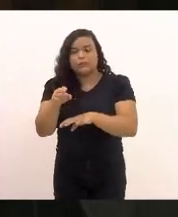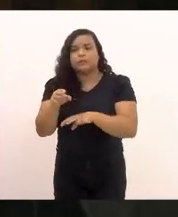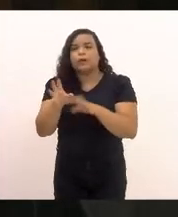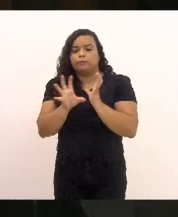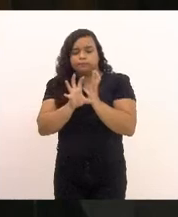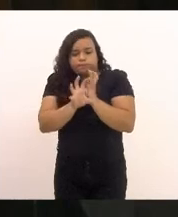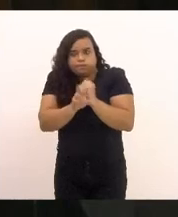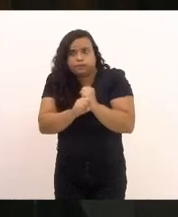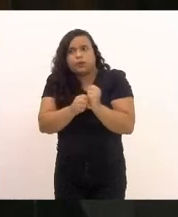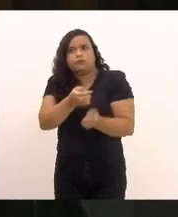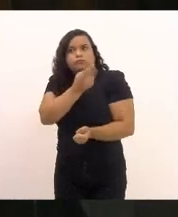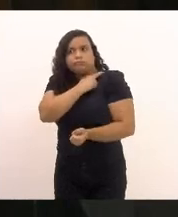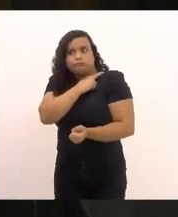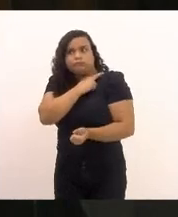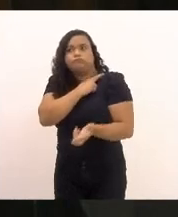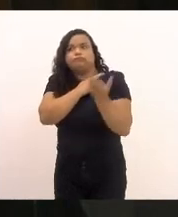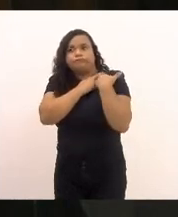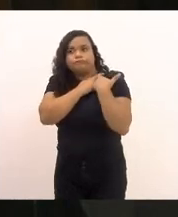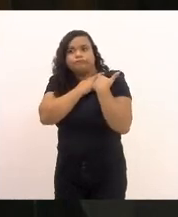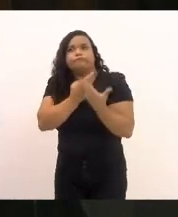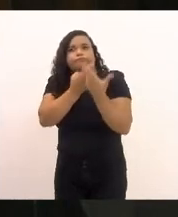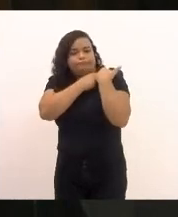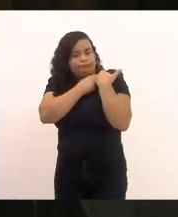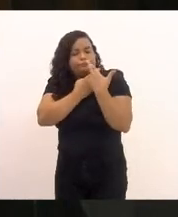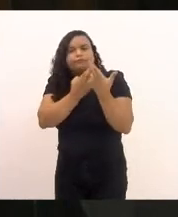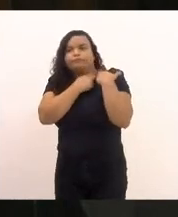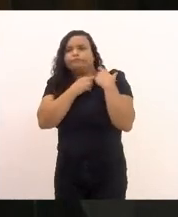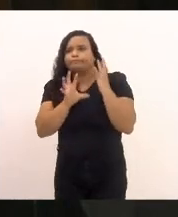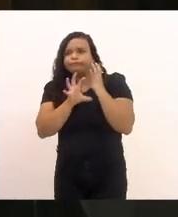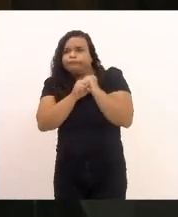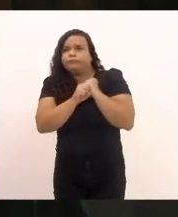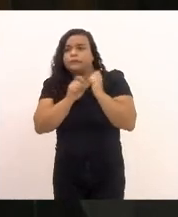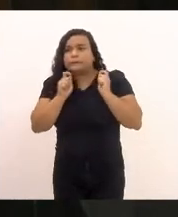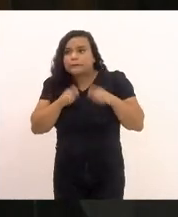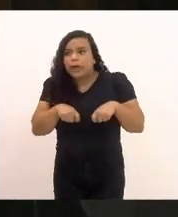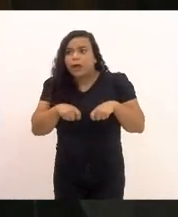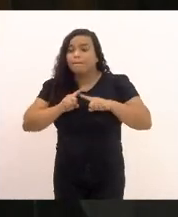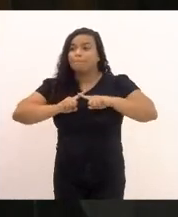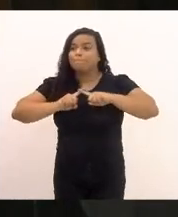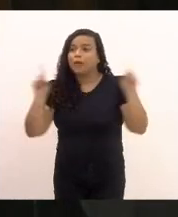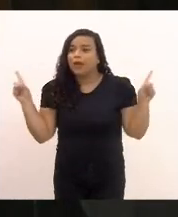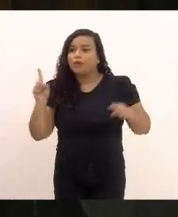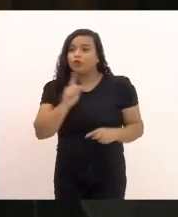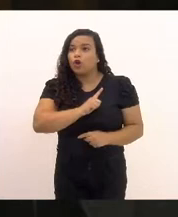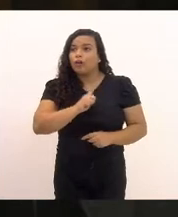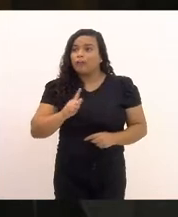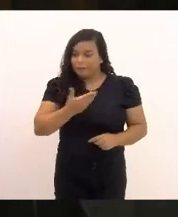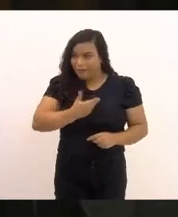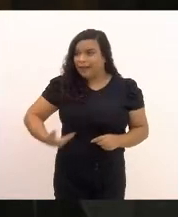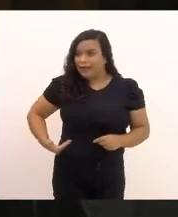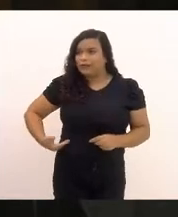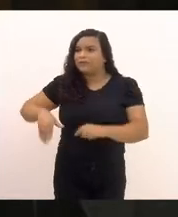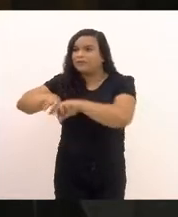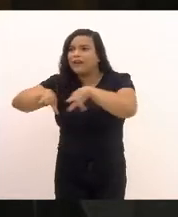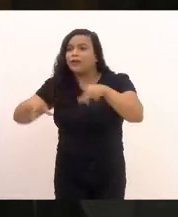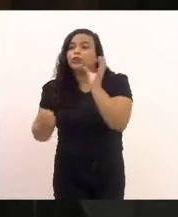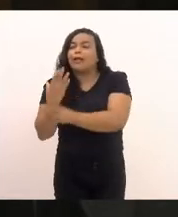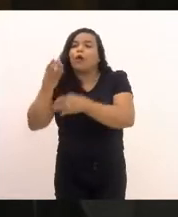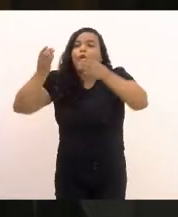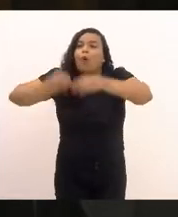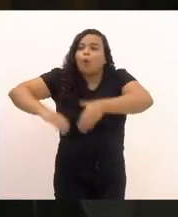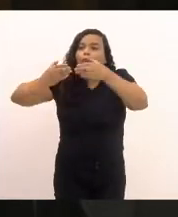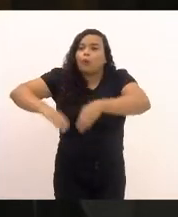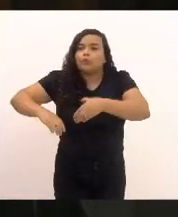Mas, infelizmente, muitos governos passaram a fazer concursos públicos para os profissionais